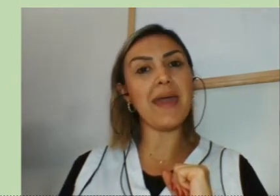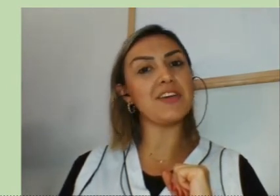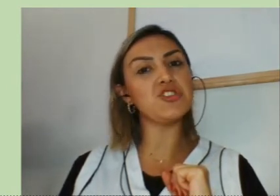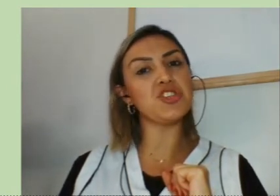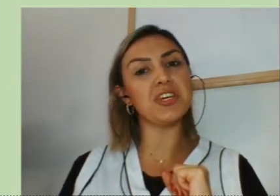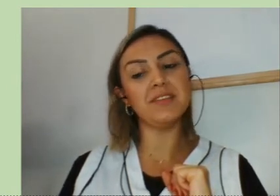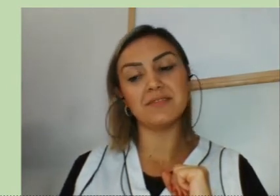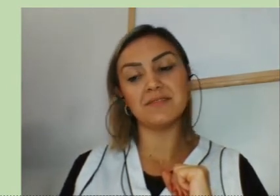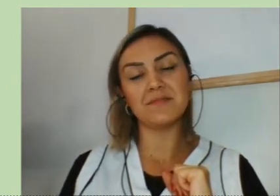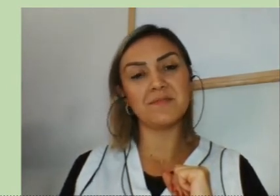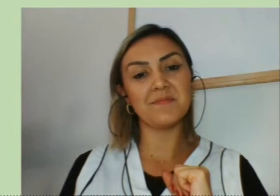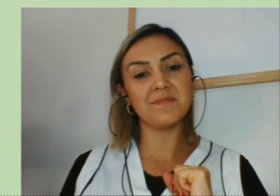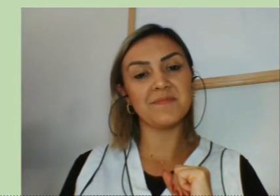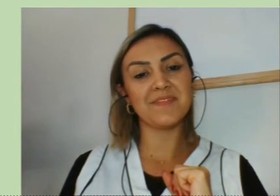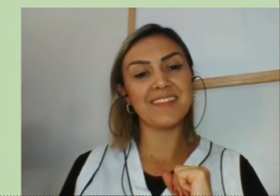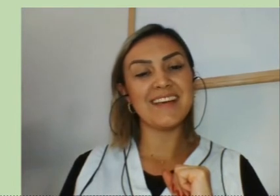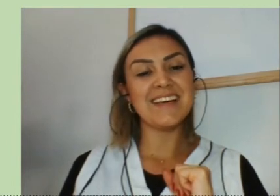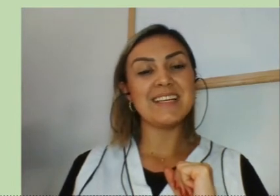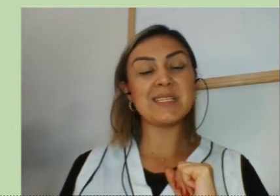extremamente,